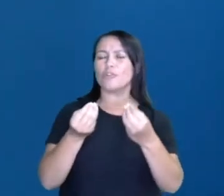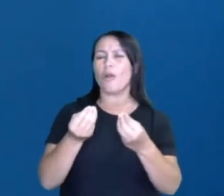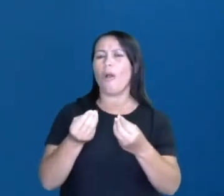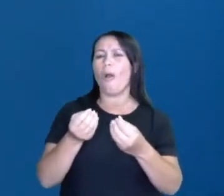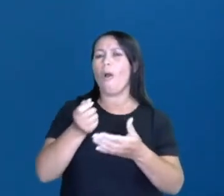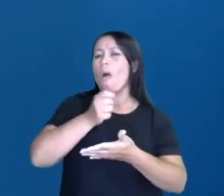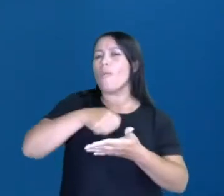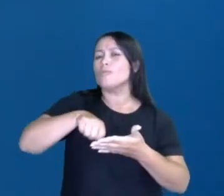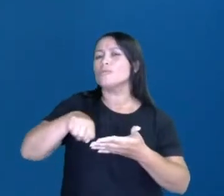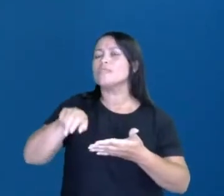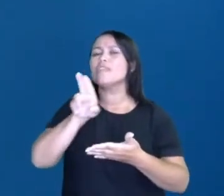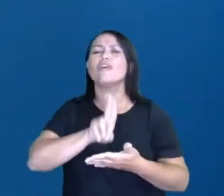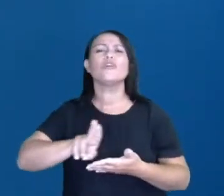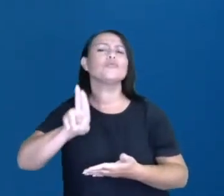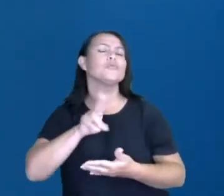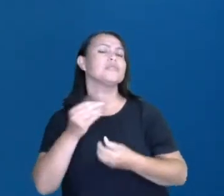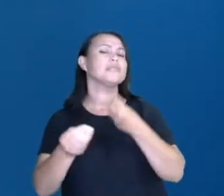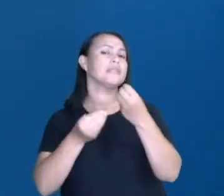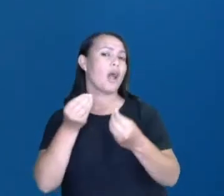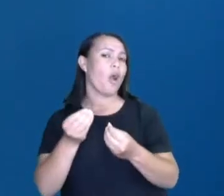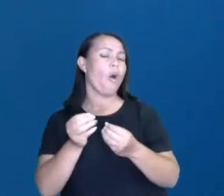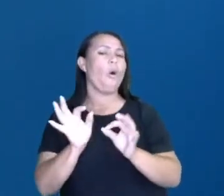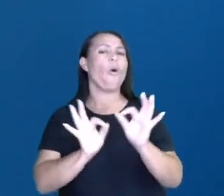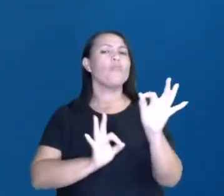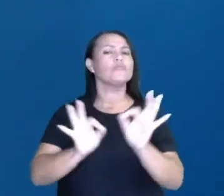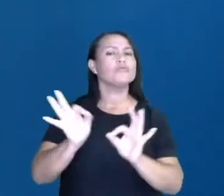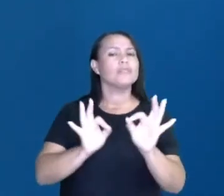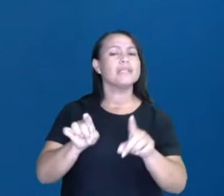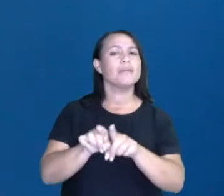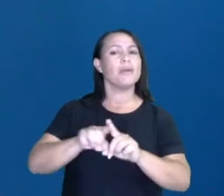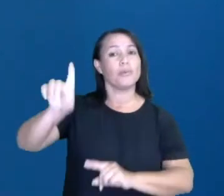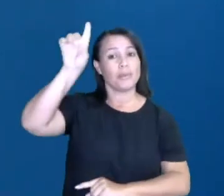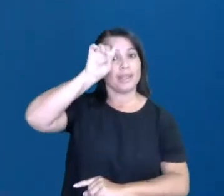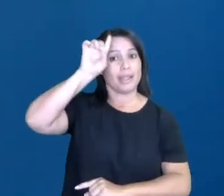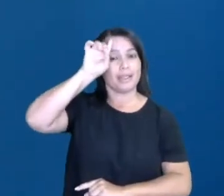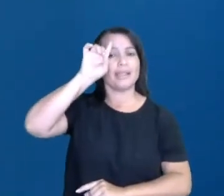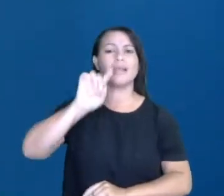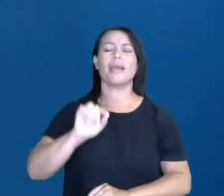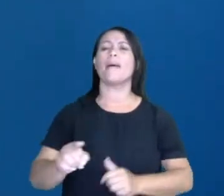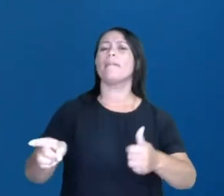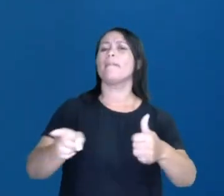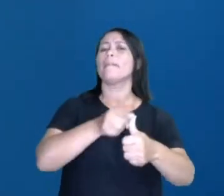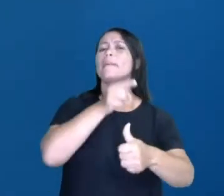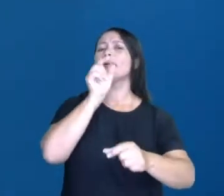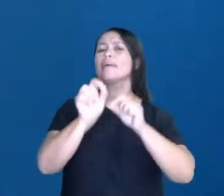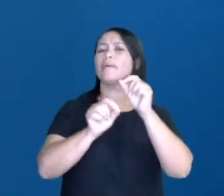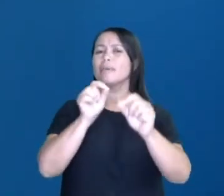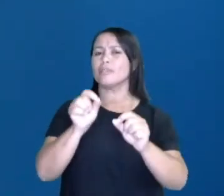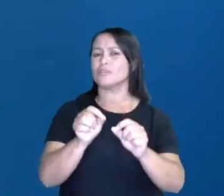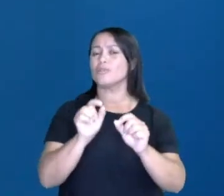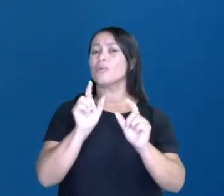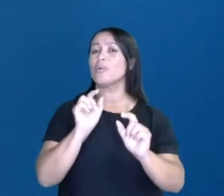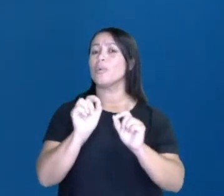de utilizar ela? De que formas podemos utilizar ela no dia a dia? Primeiramente, vamos lá para